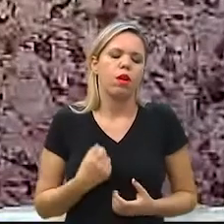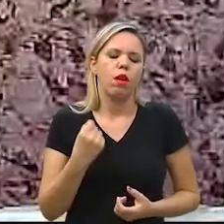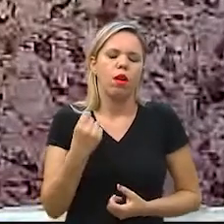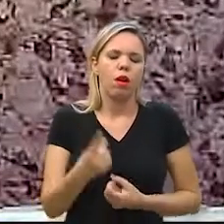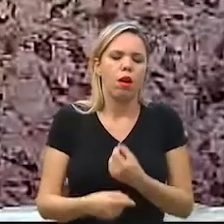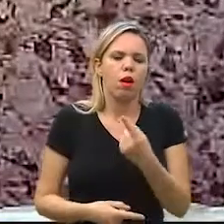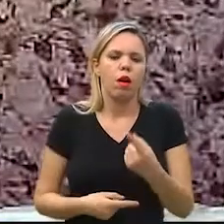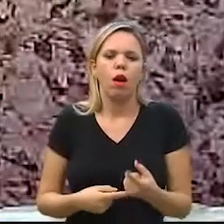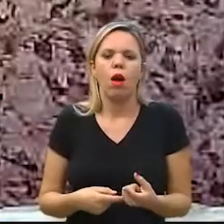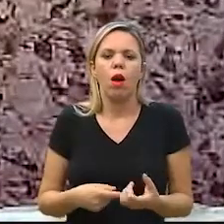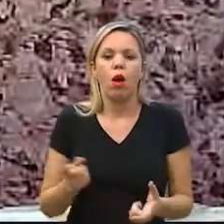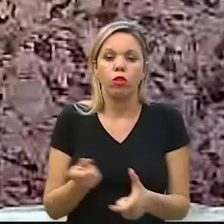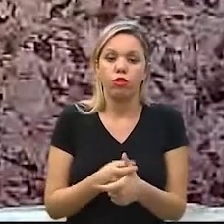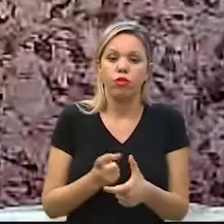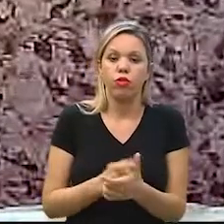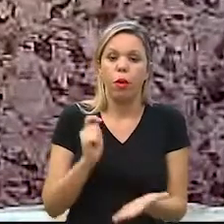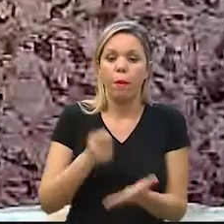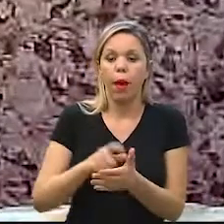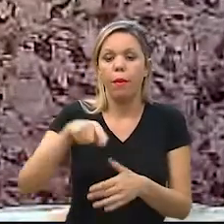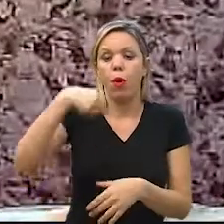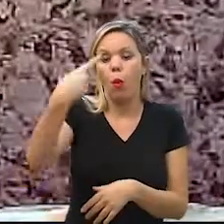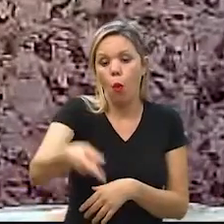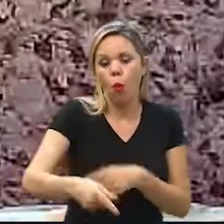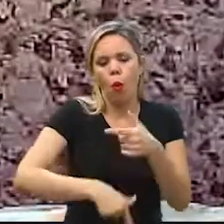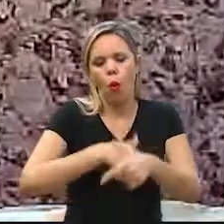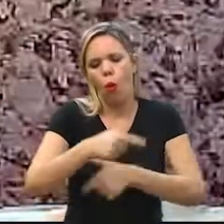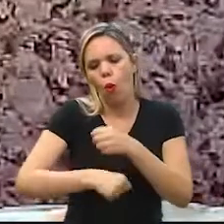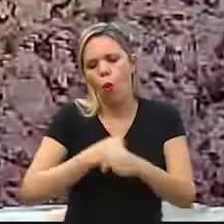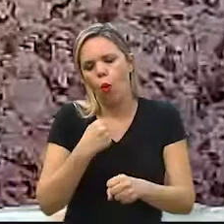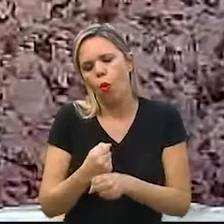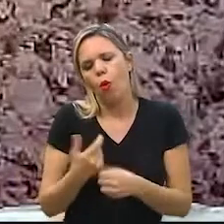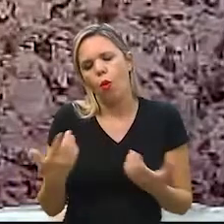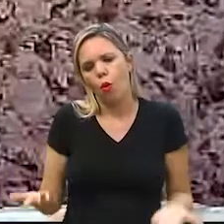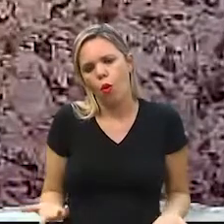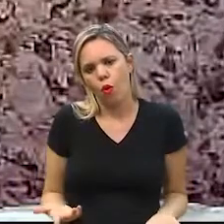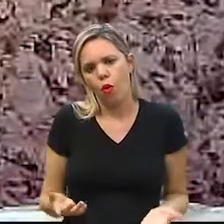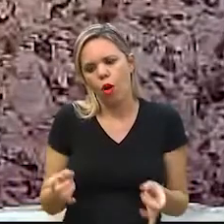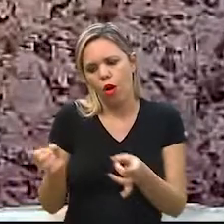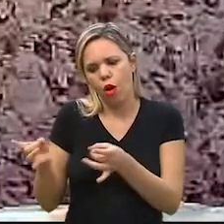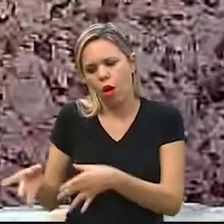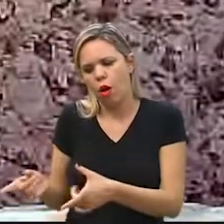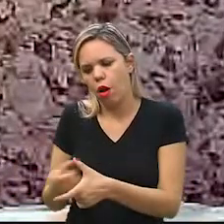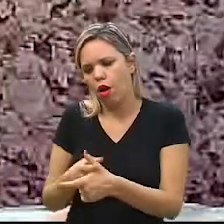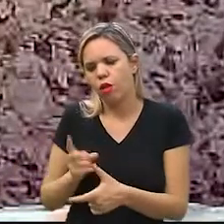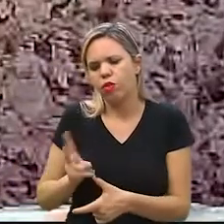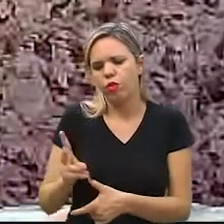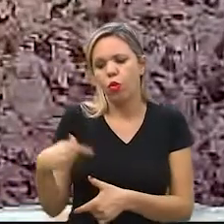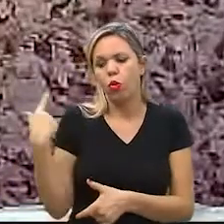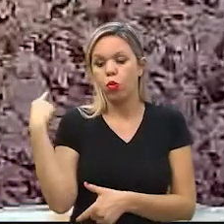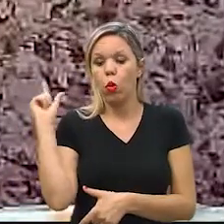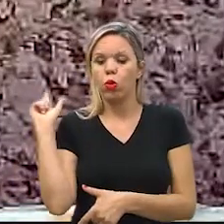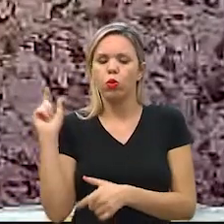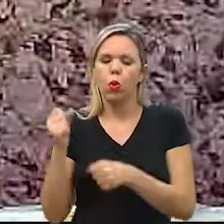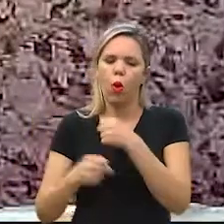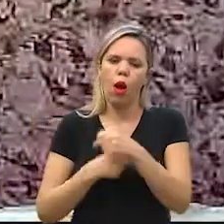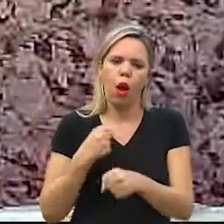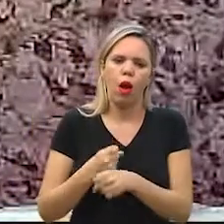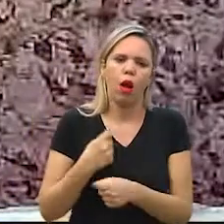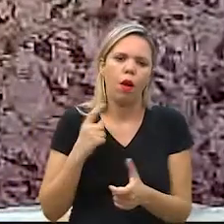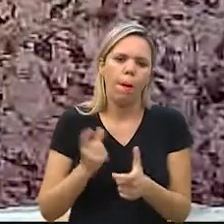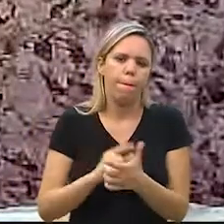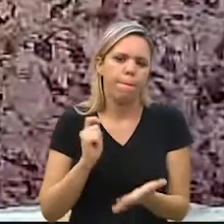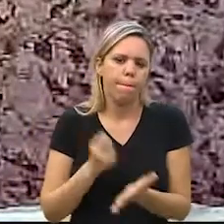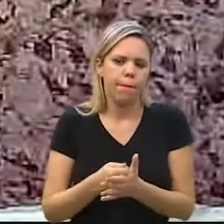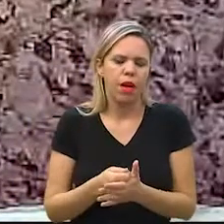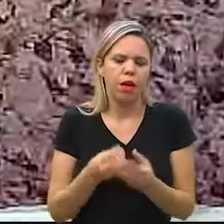alguns compromissos para pagar no outro exercício, que é chamado restos a pagar. Mas esse restos a pagar